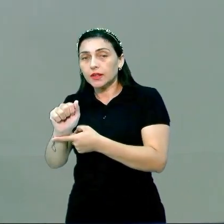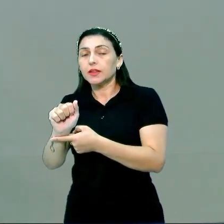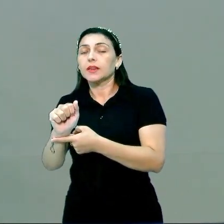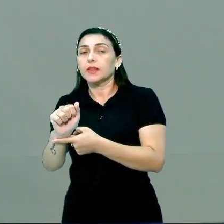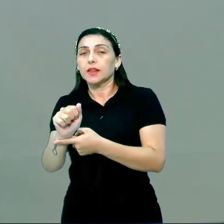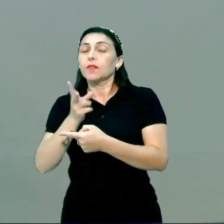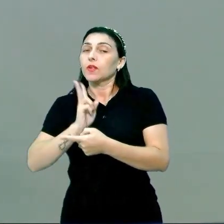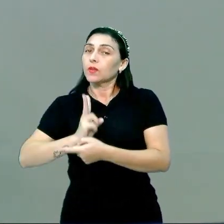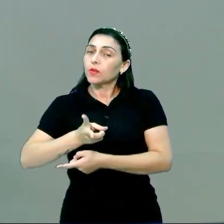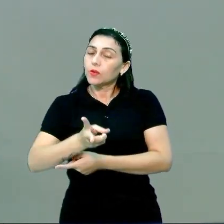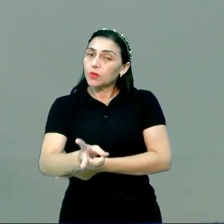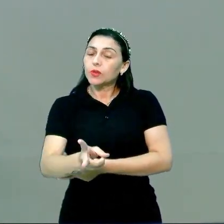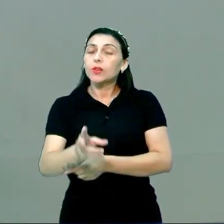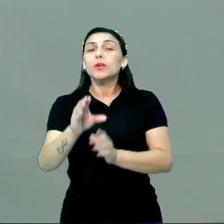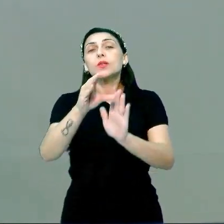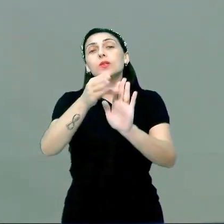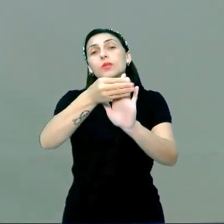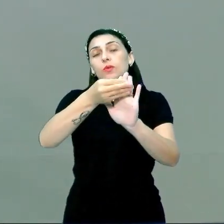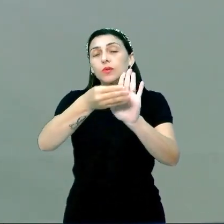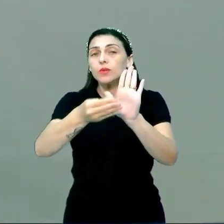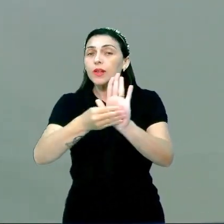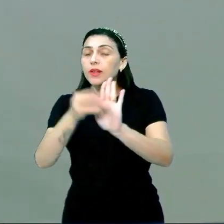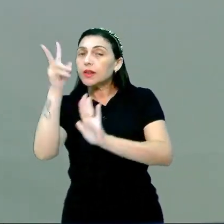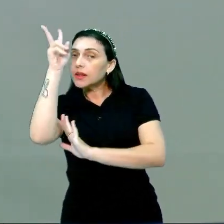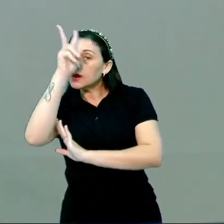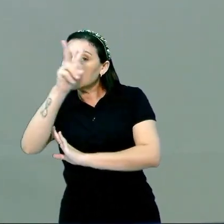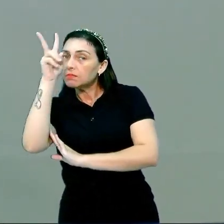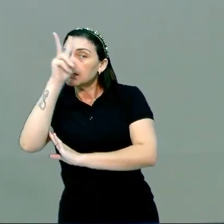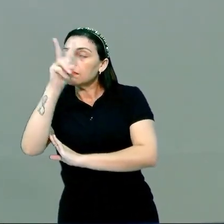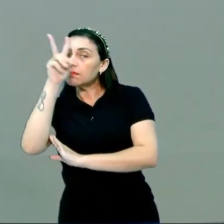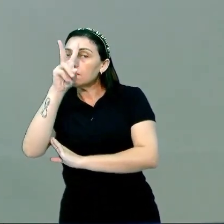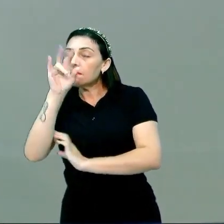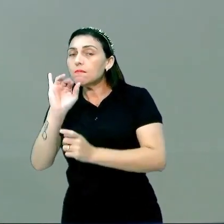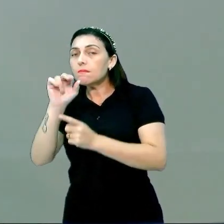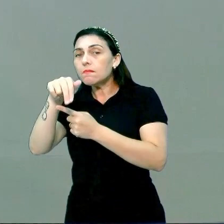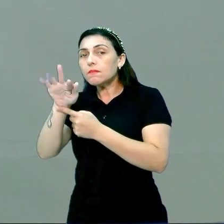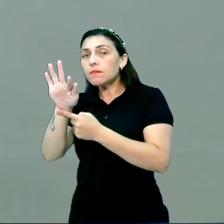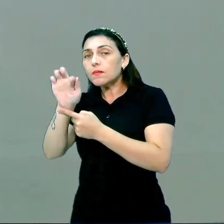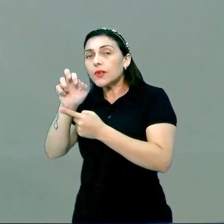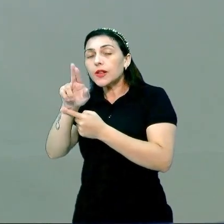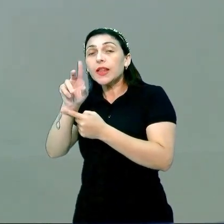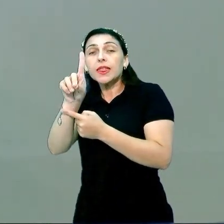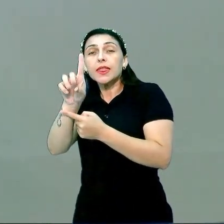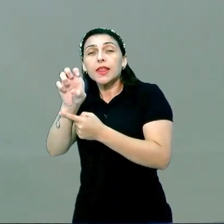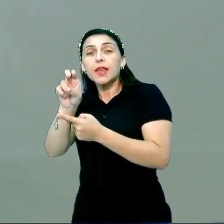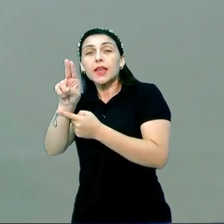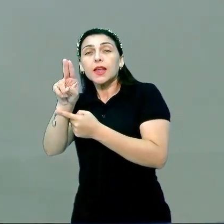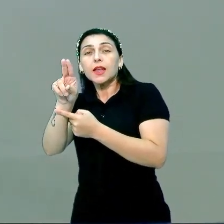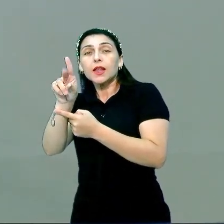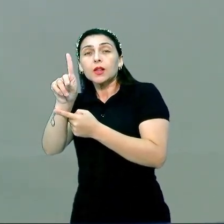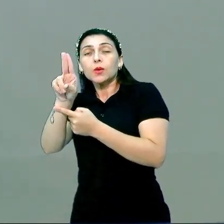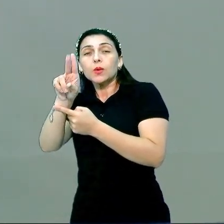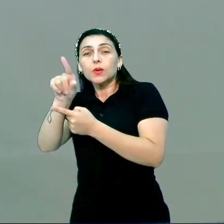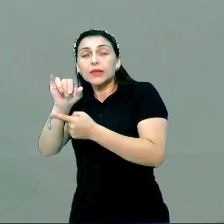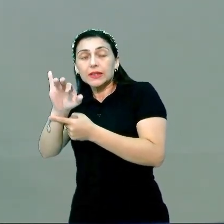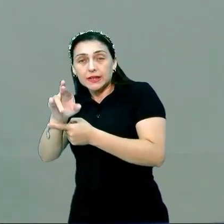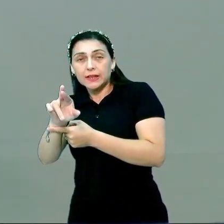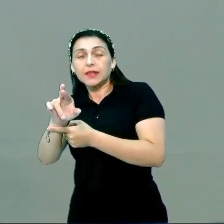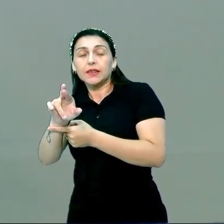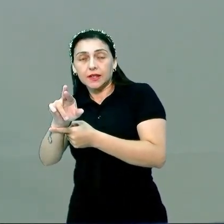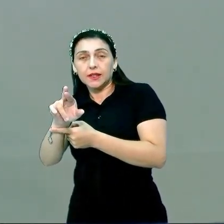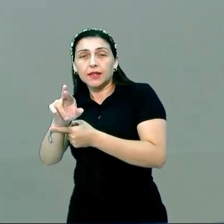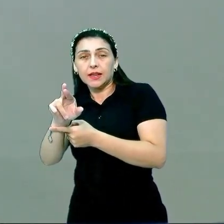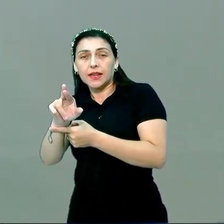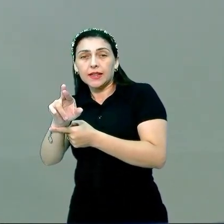gente vai dar continuidade nesse conteúdo, Lembrando sempre, inferir, galera, deduzir de maneira lógica,